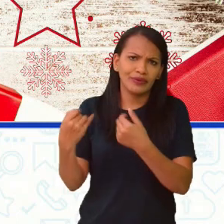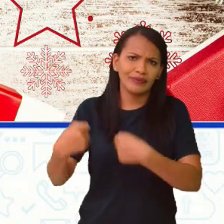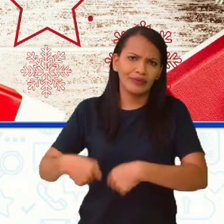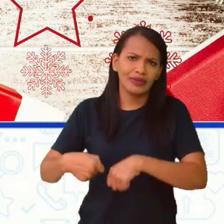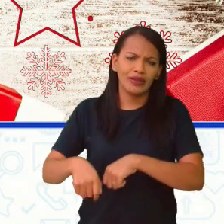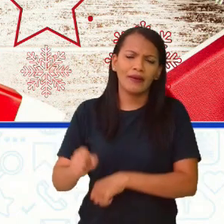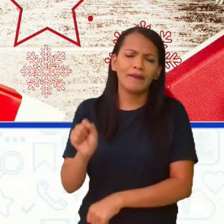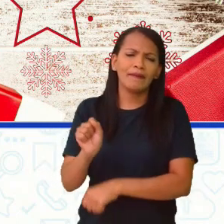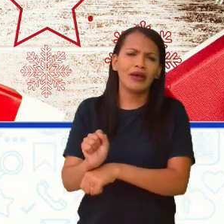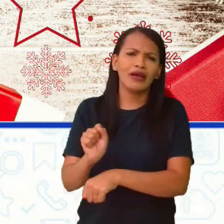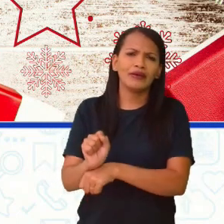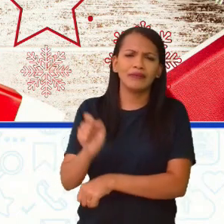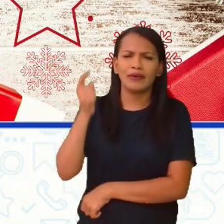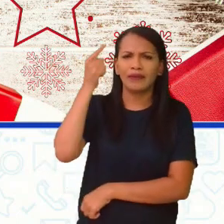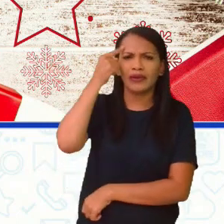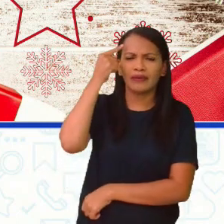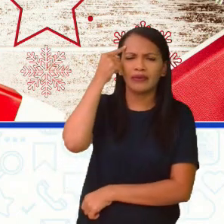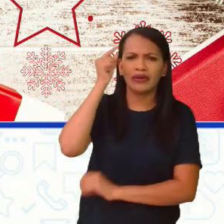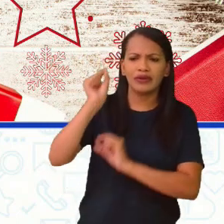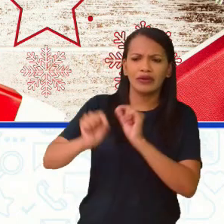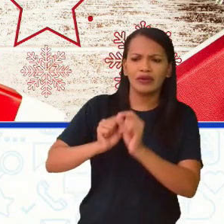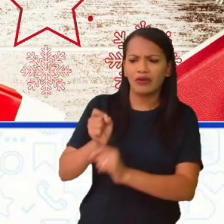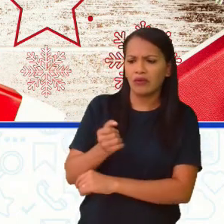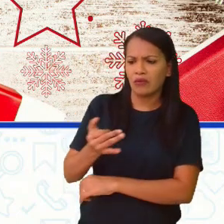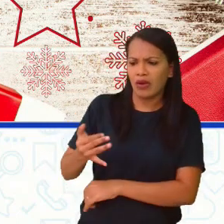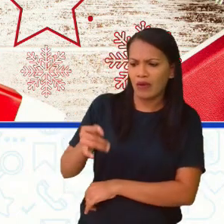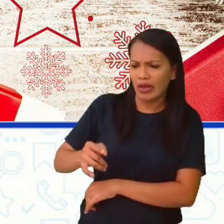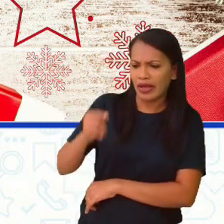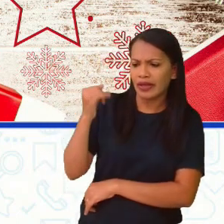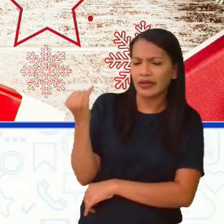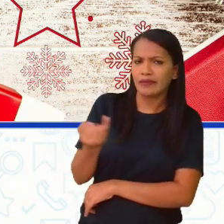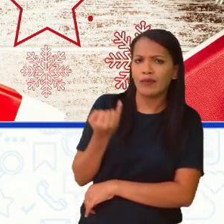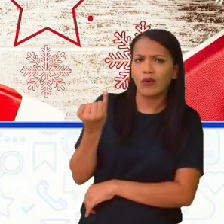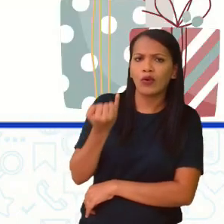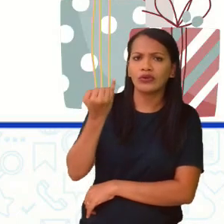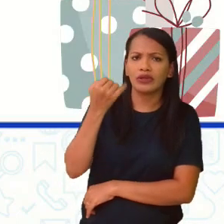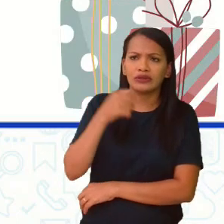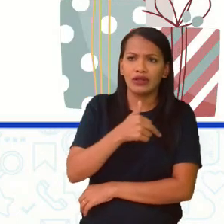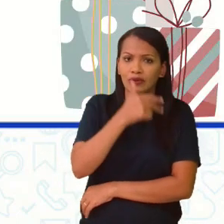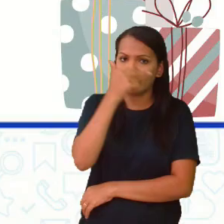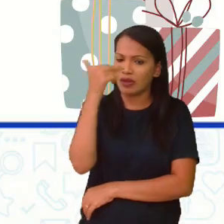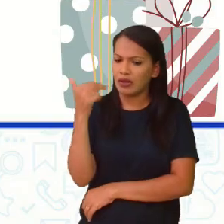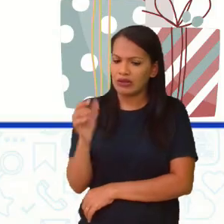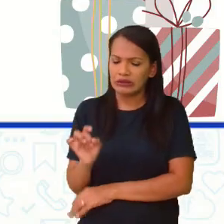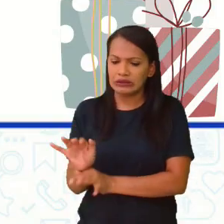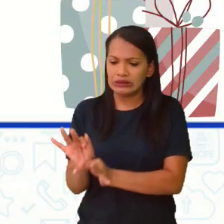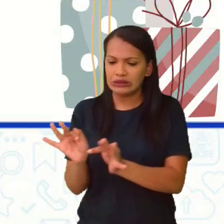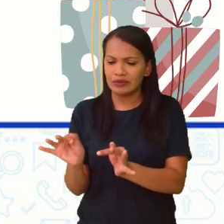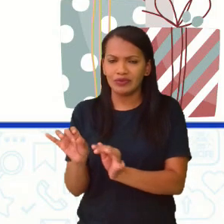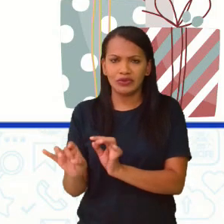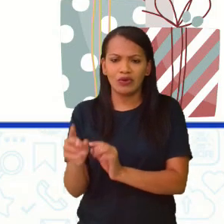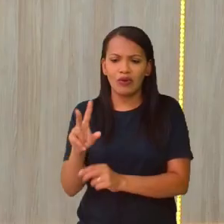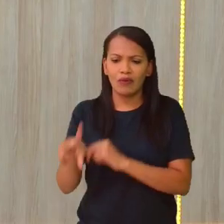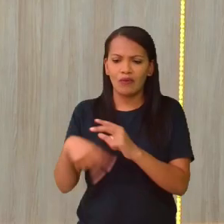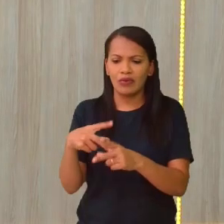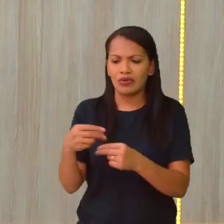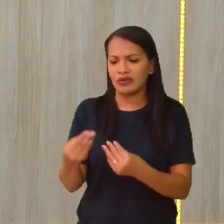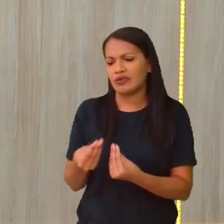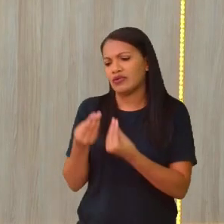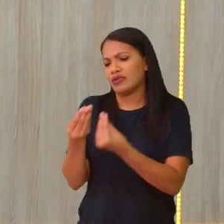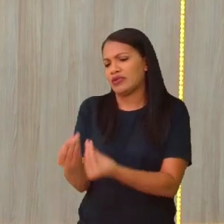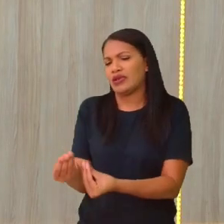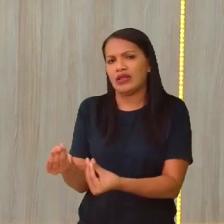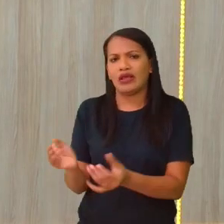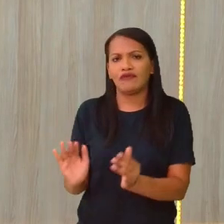gente pare para pensar sobre qual é a importância de fato do Natal, né? Não é simplesmente a troca de presentes, não é simplesmente